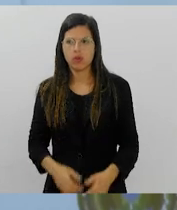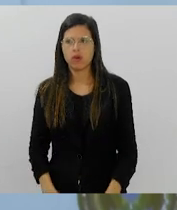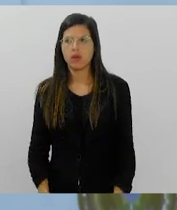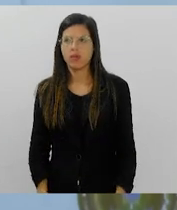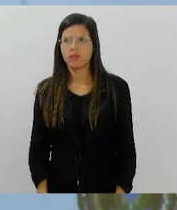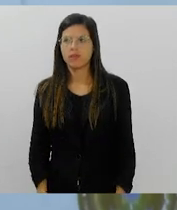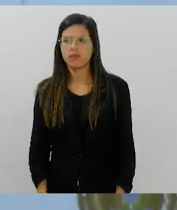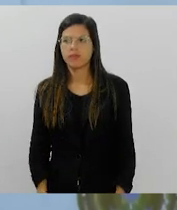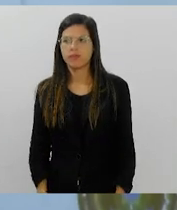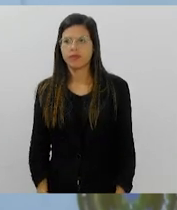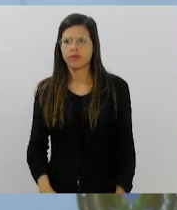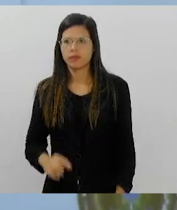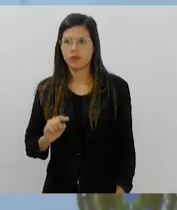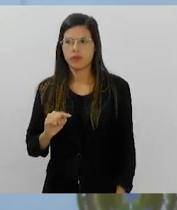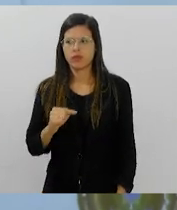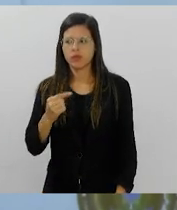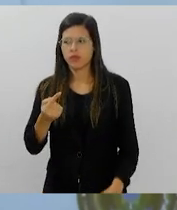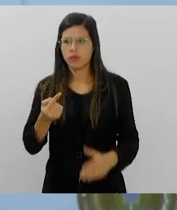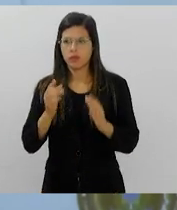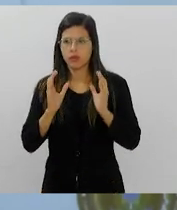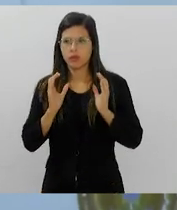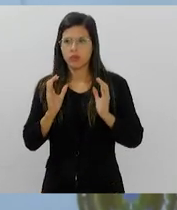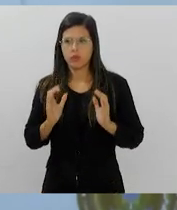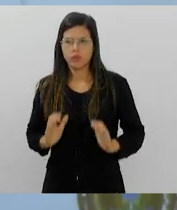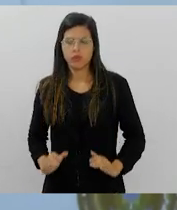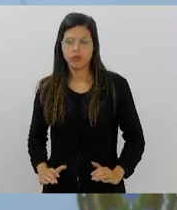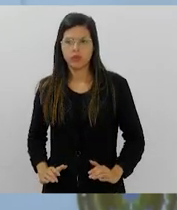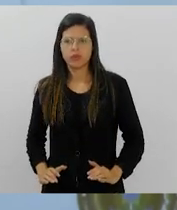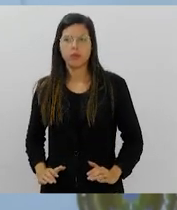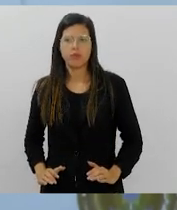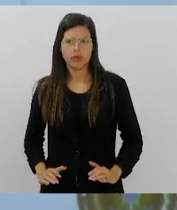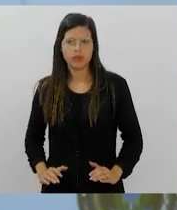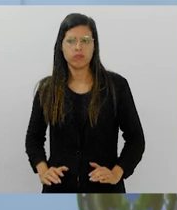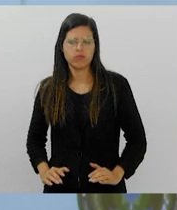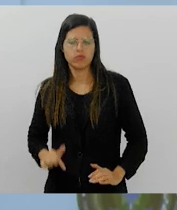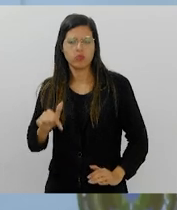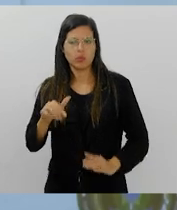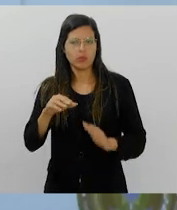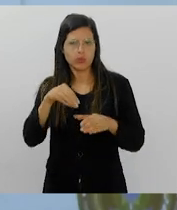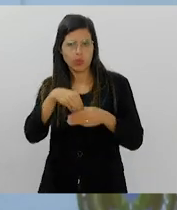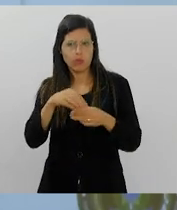Após o comportamento suspeito em ambiente escolar, teve 35